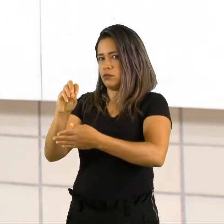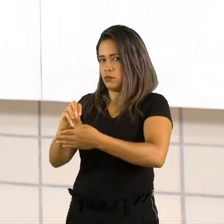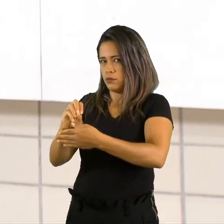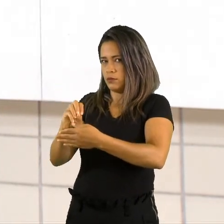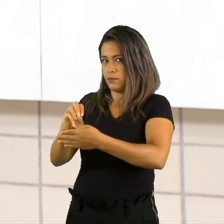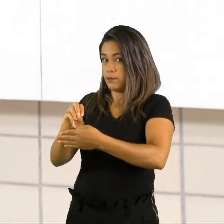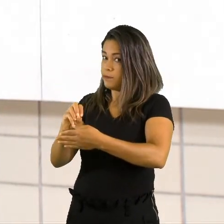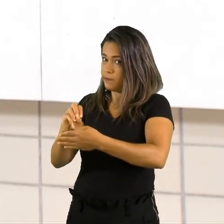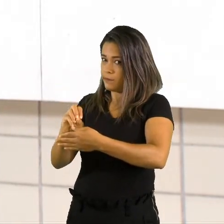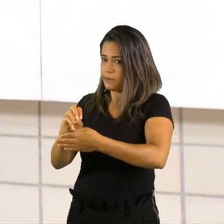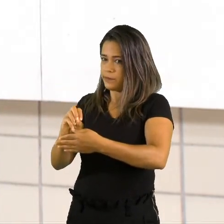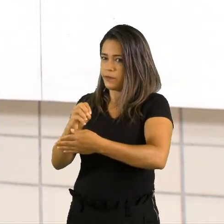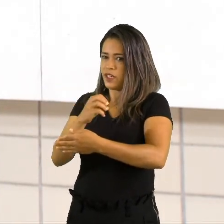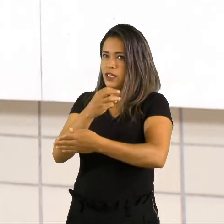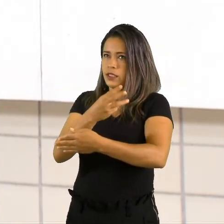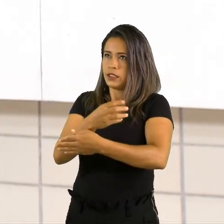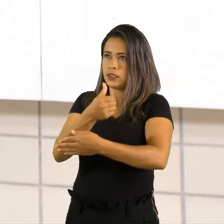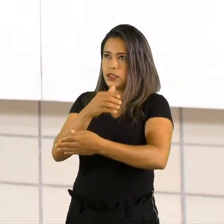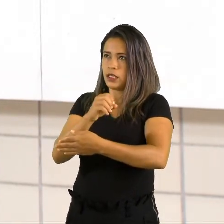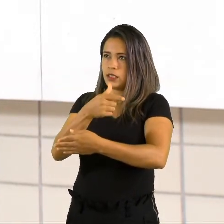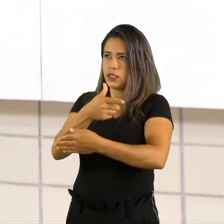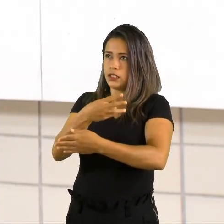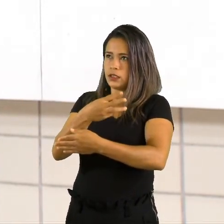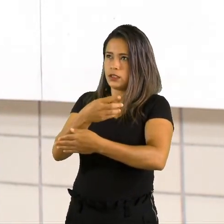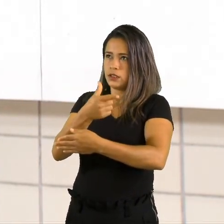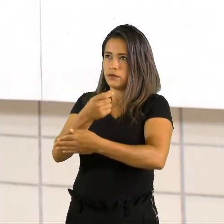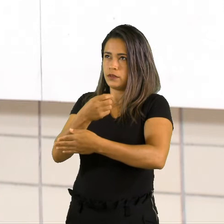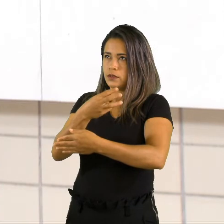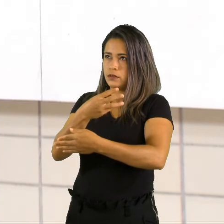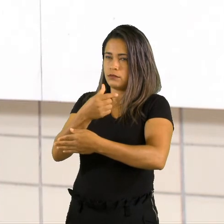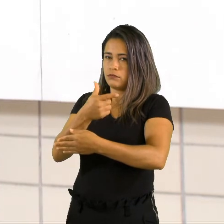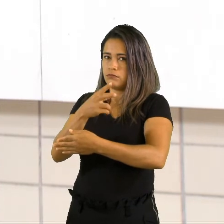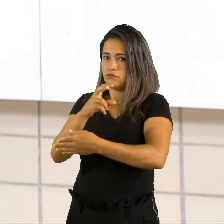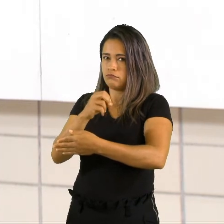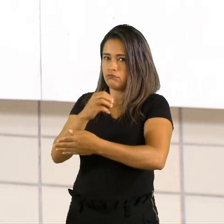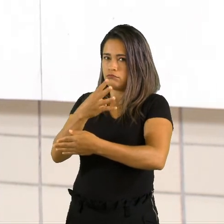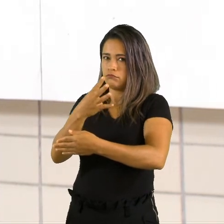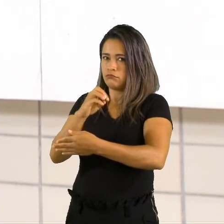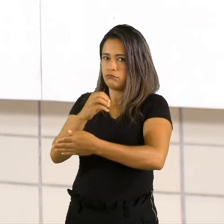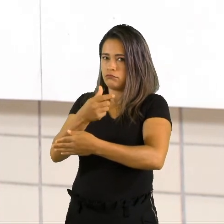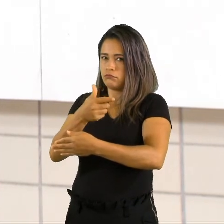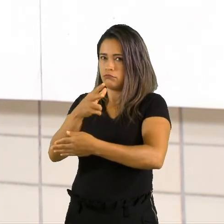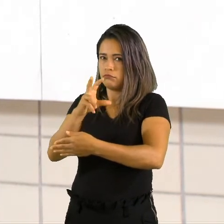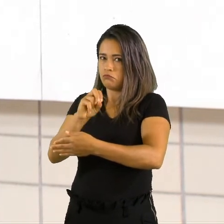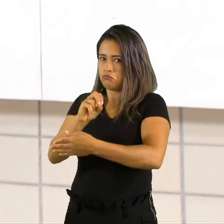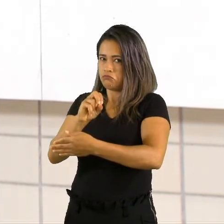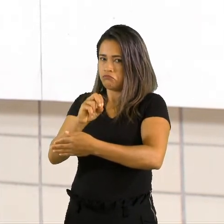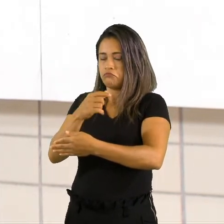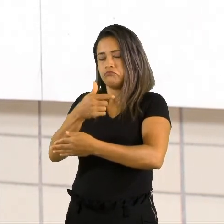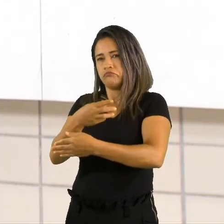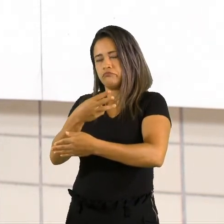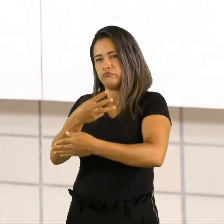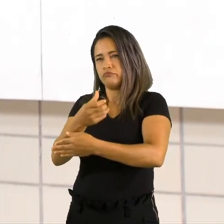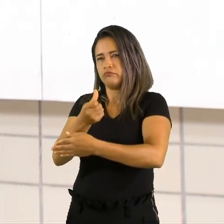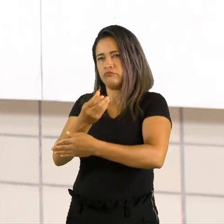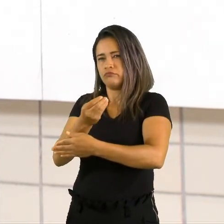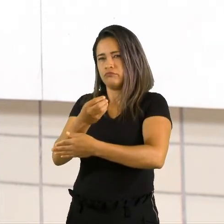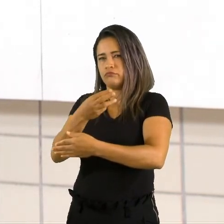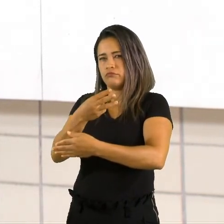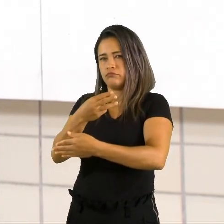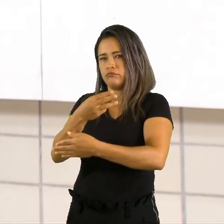lá, 310, 320, 330, 340, 350. Não, não é aqui. 360,